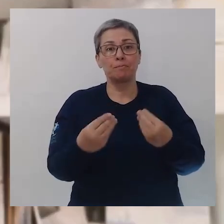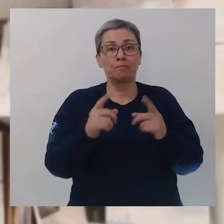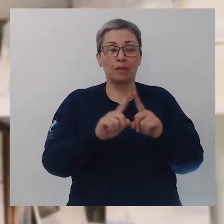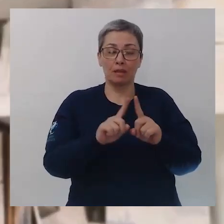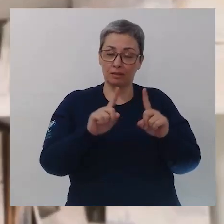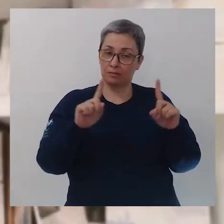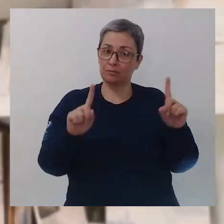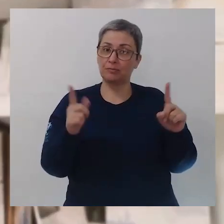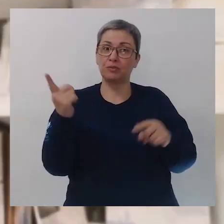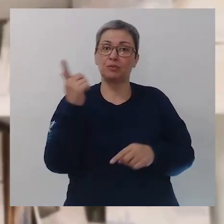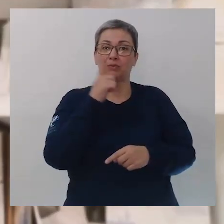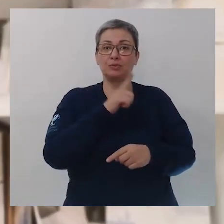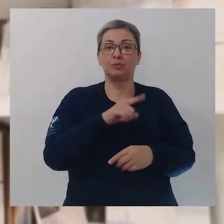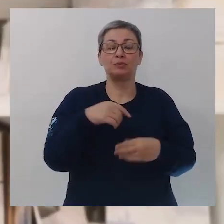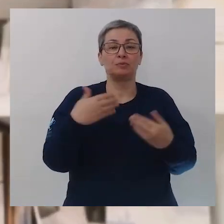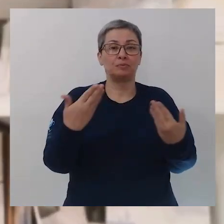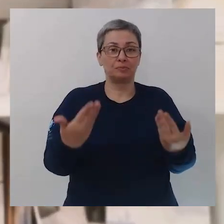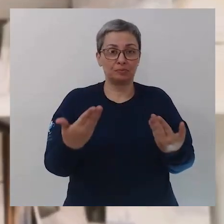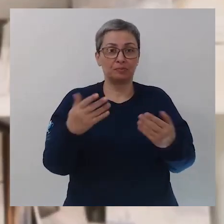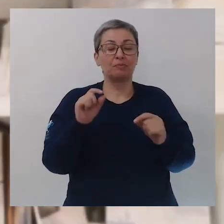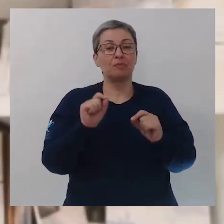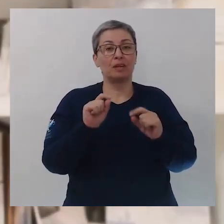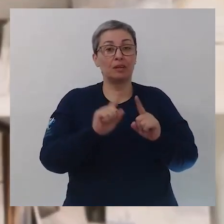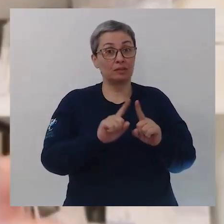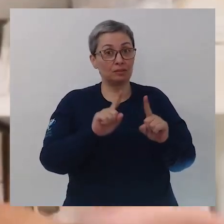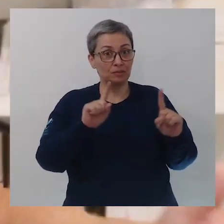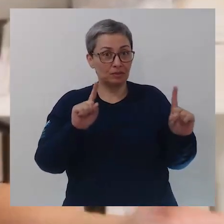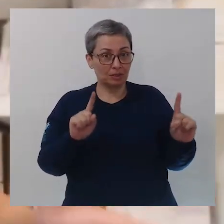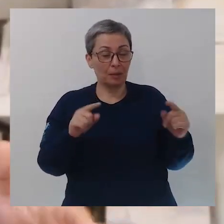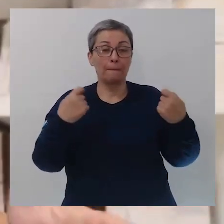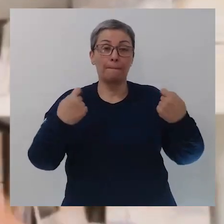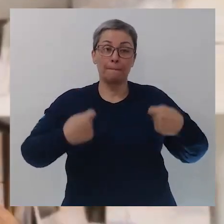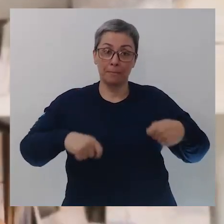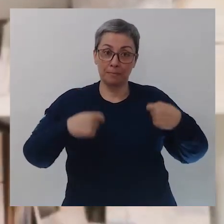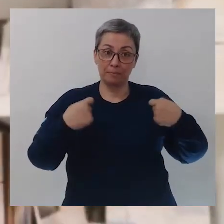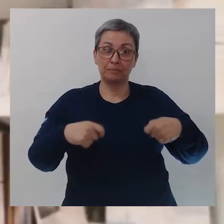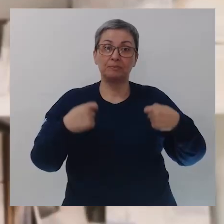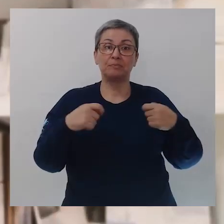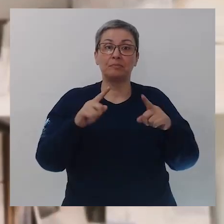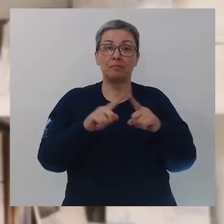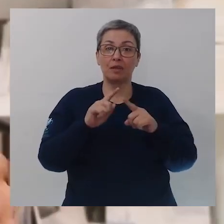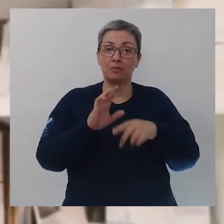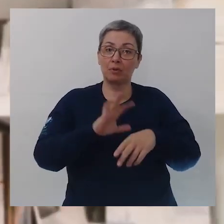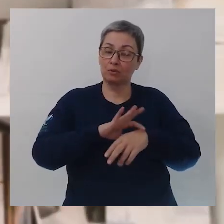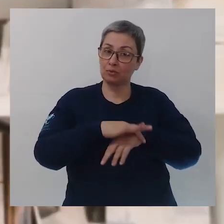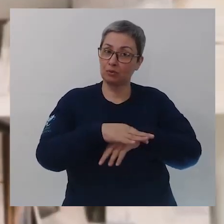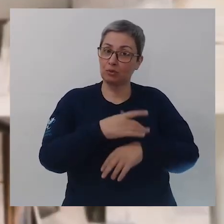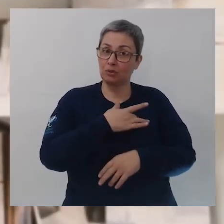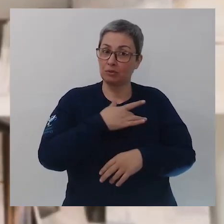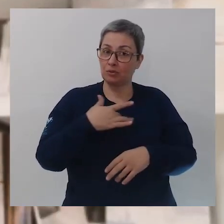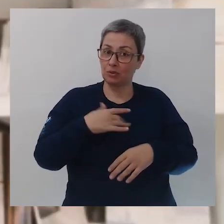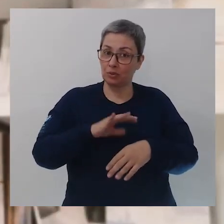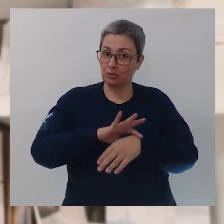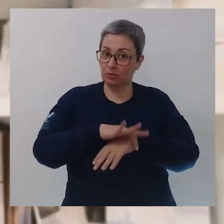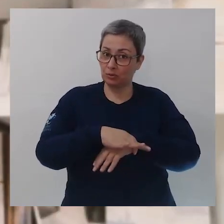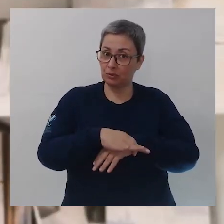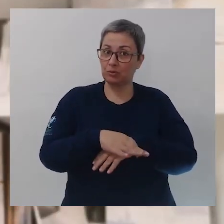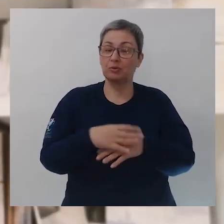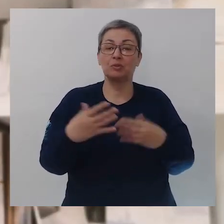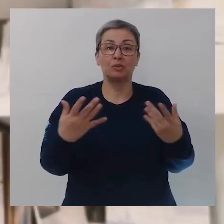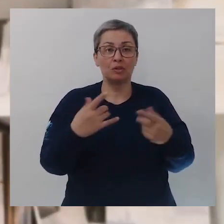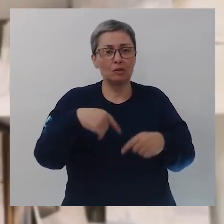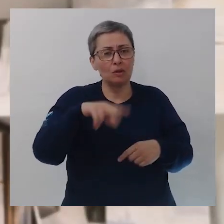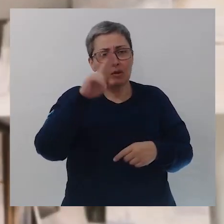possibilidades, manter o distanciamento, né? Tem uma distância aí que a gente precisa manter para garantir a nossa segurança,